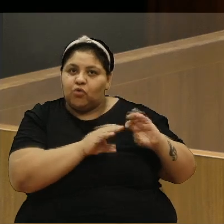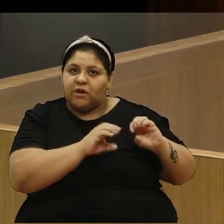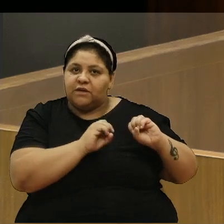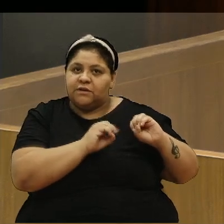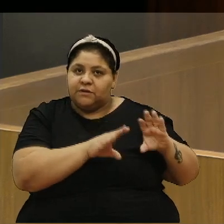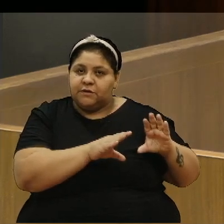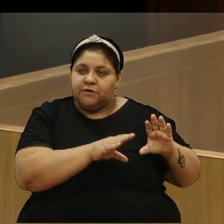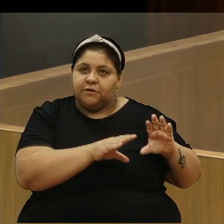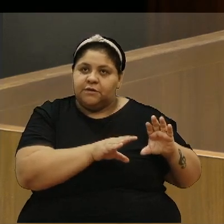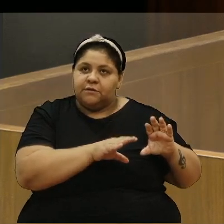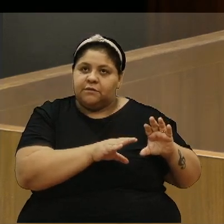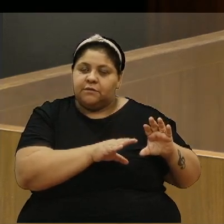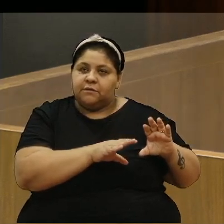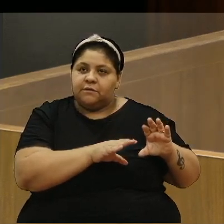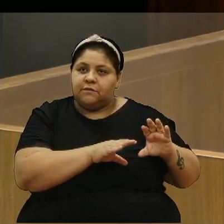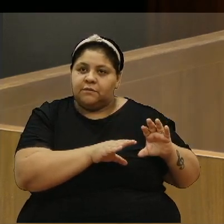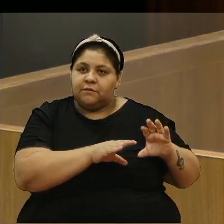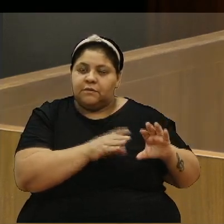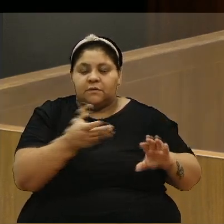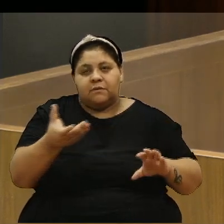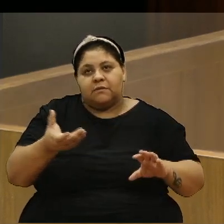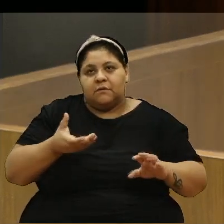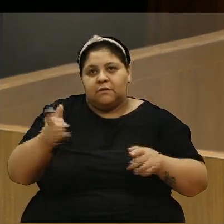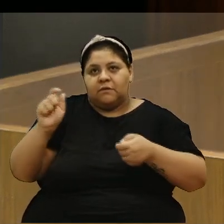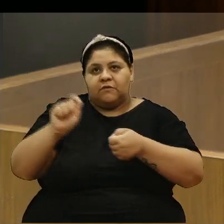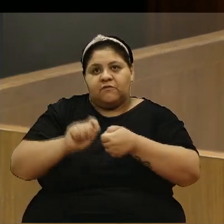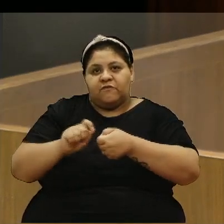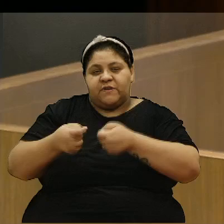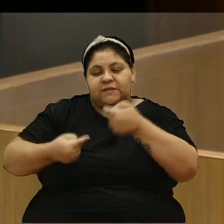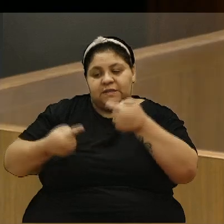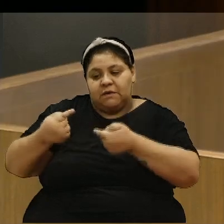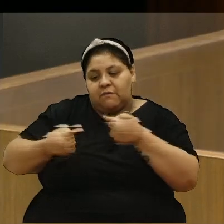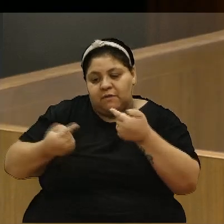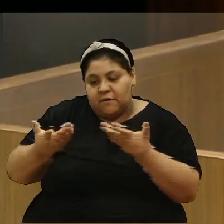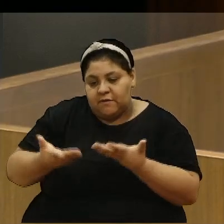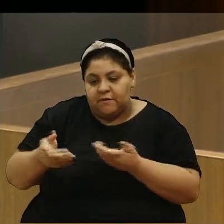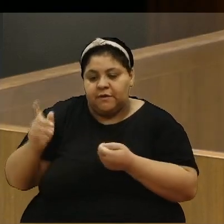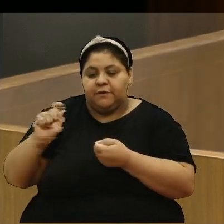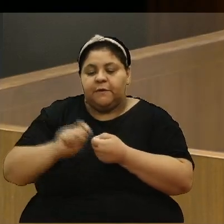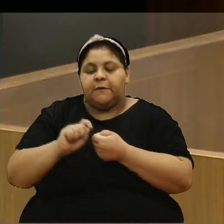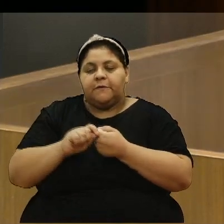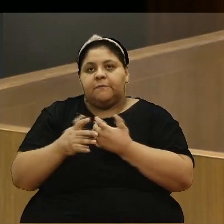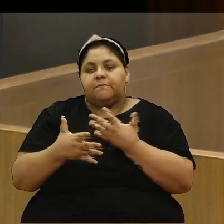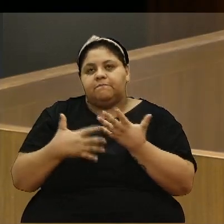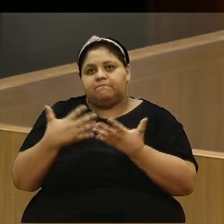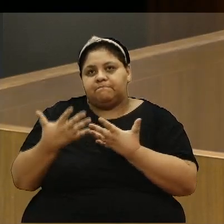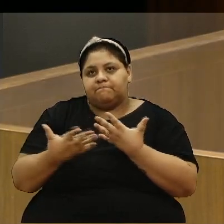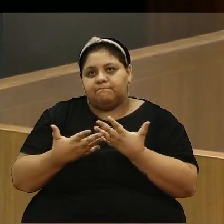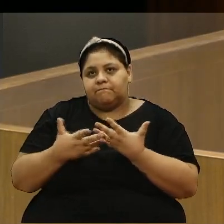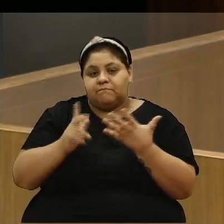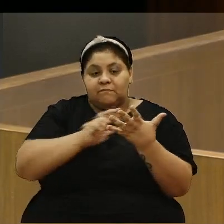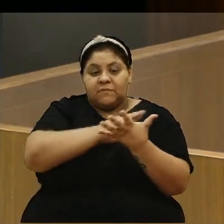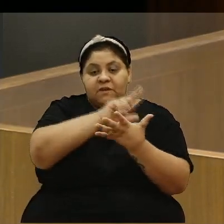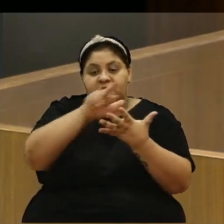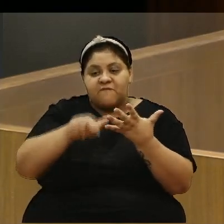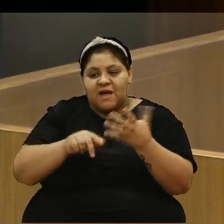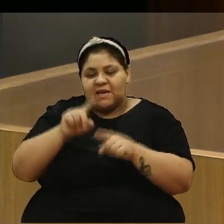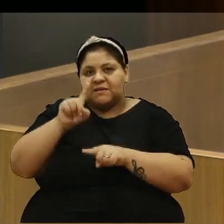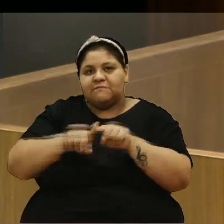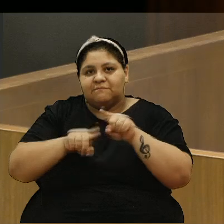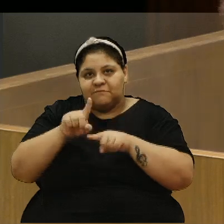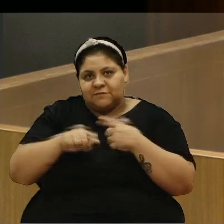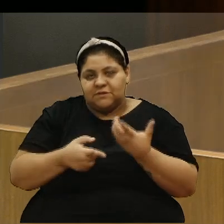um plano que pretende fazer debates, fazer várias atividades